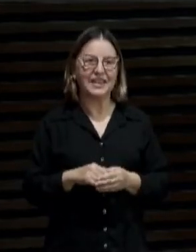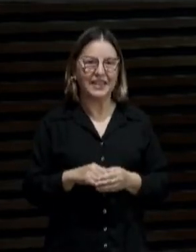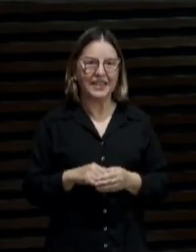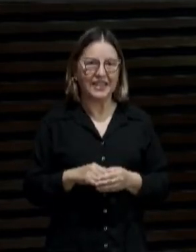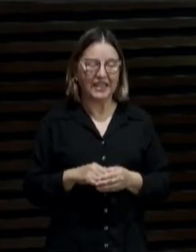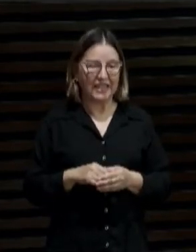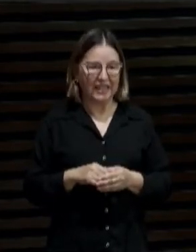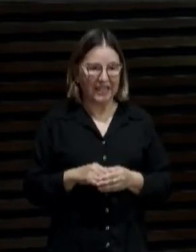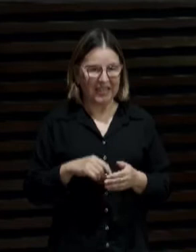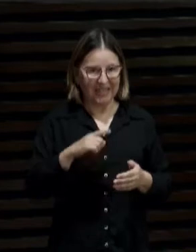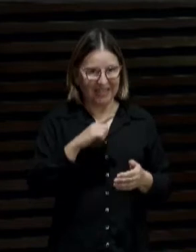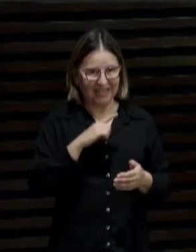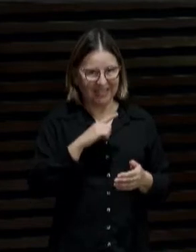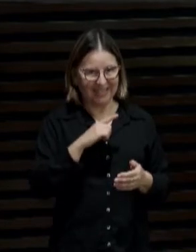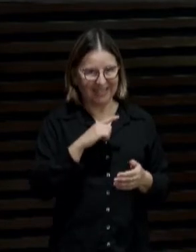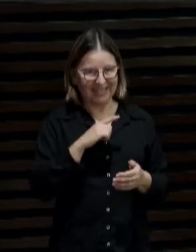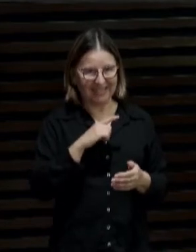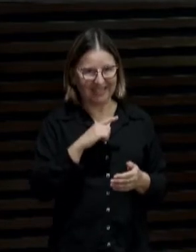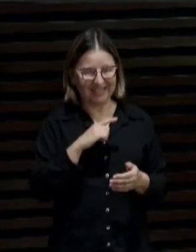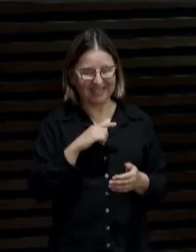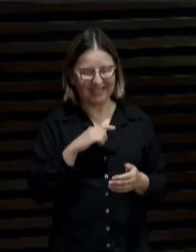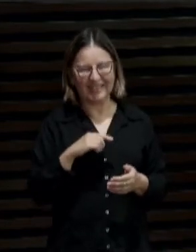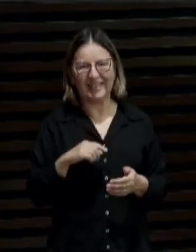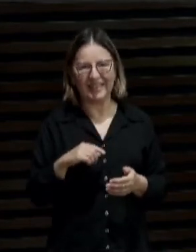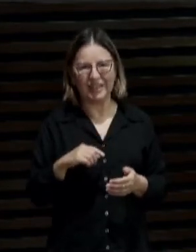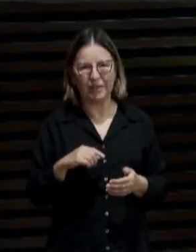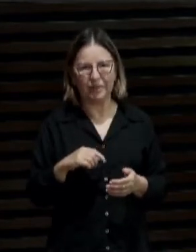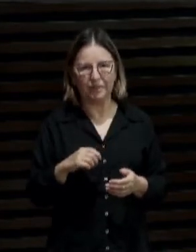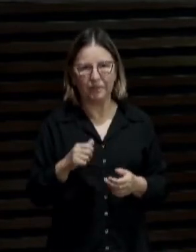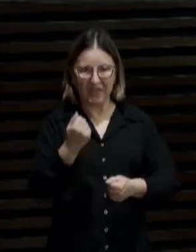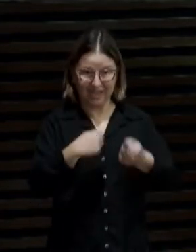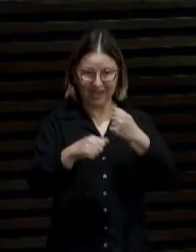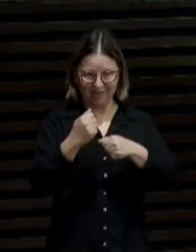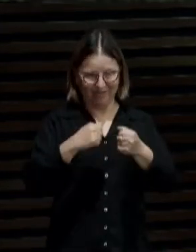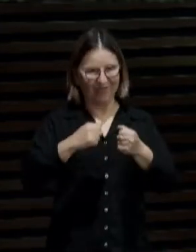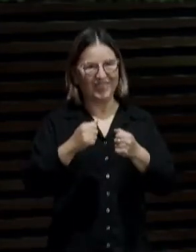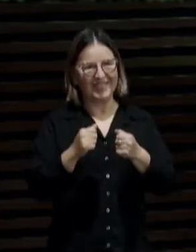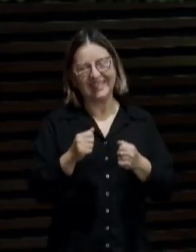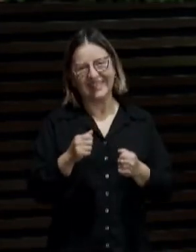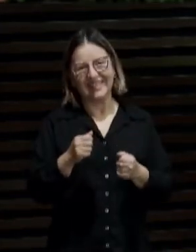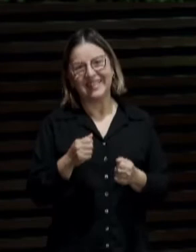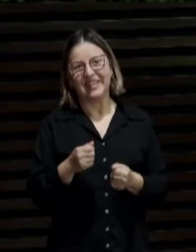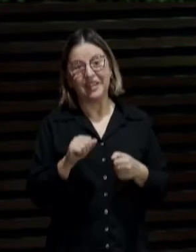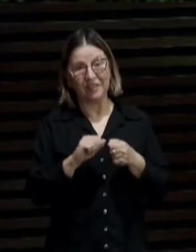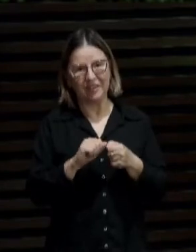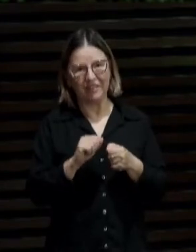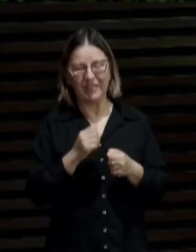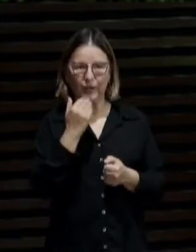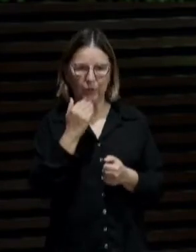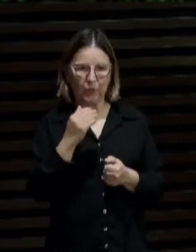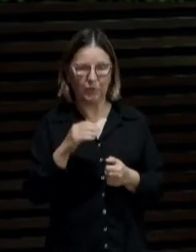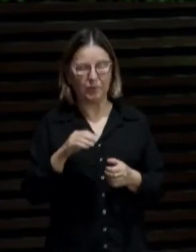tem rabinos que ficam supervisionando e vendo se isso está sendo cumprido ou não. Se essa carne está ok para ser comida ou